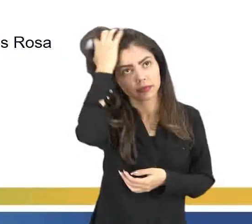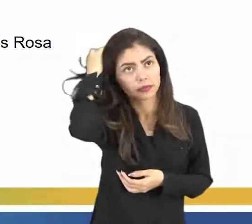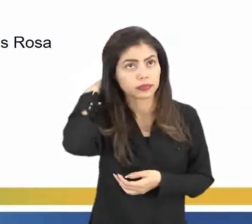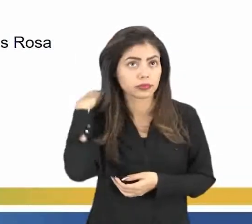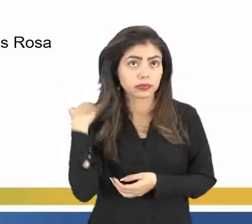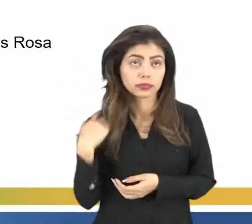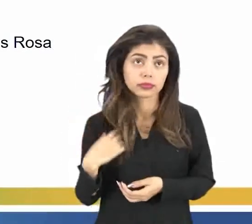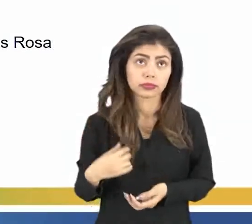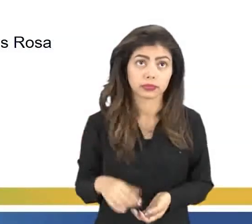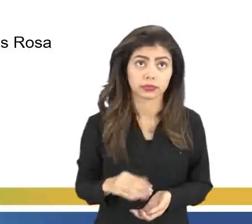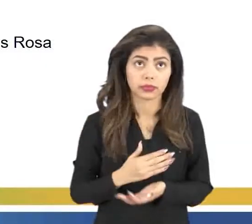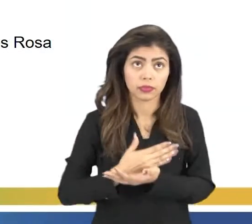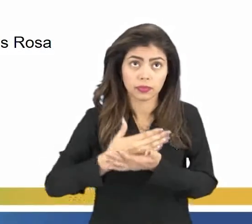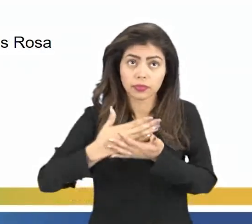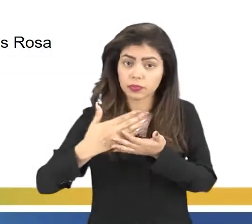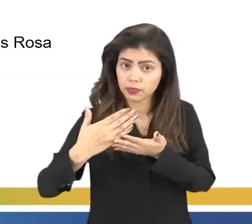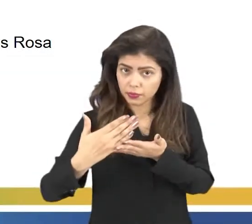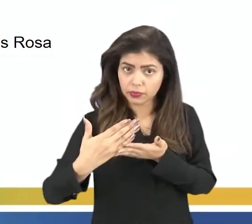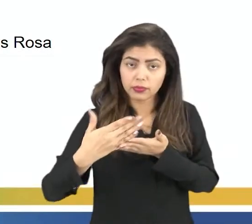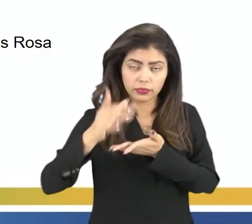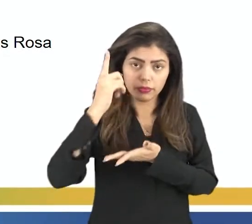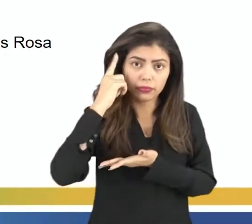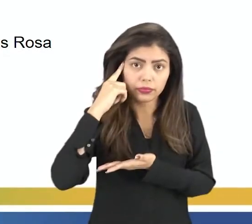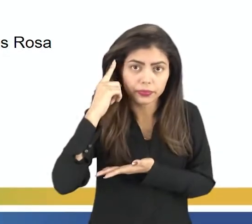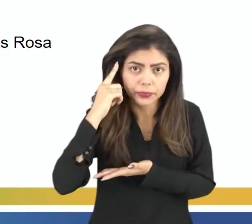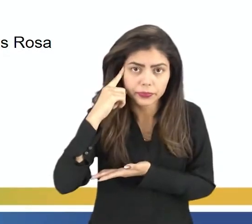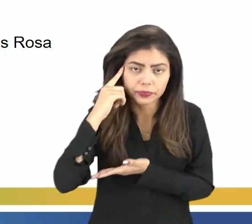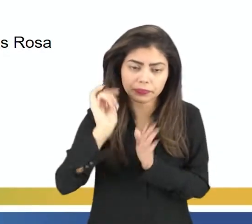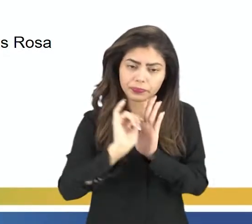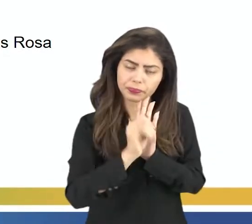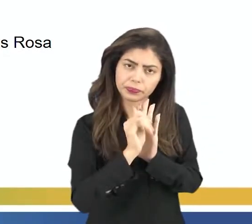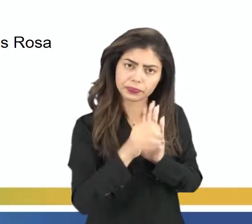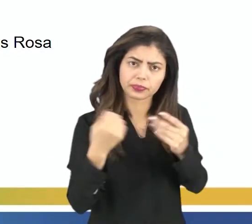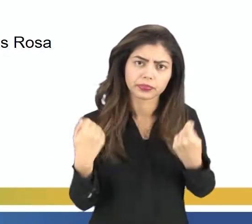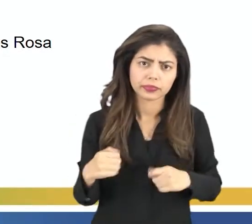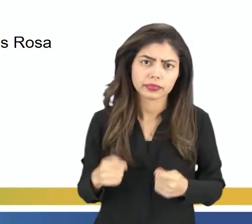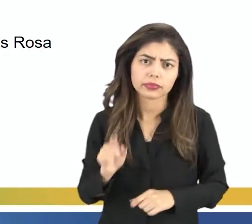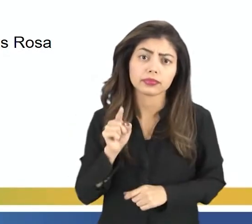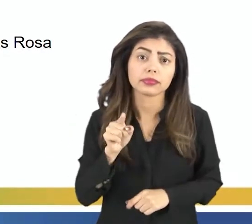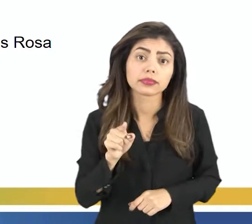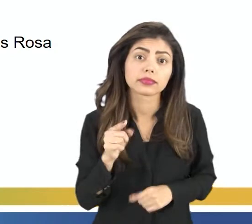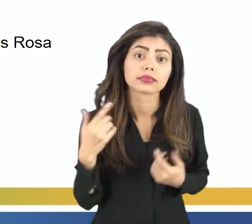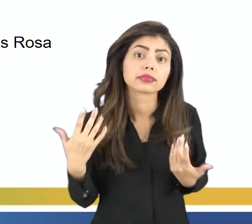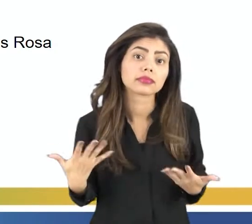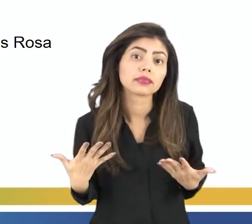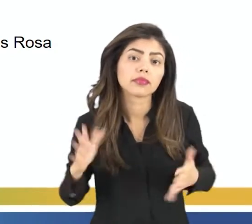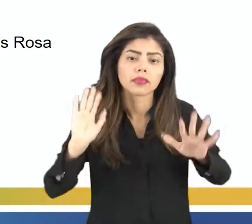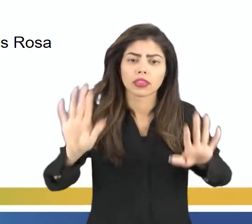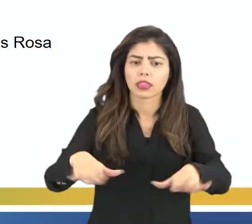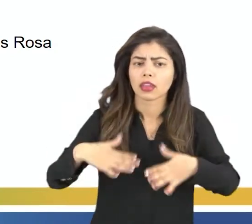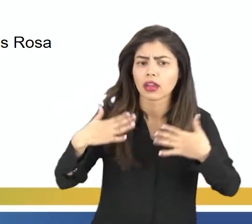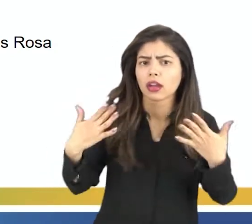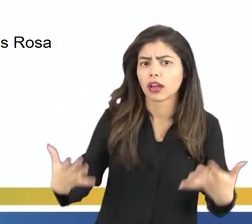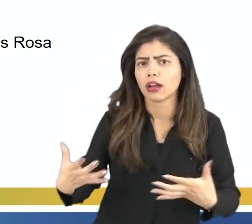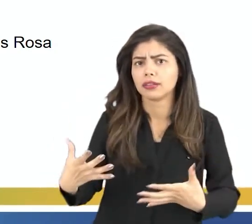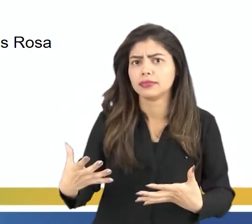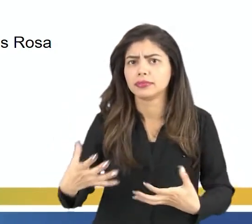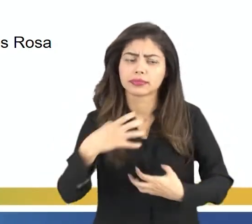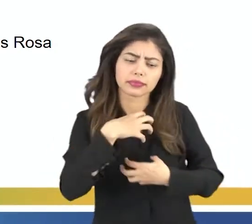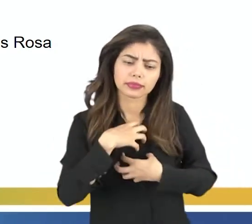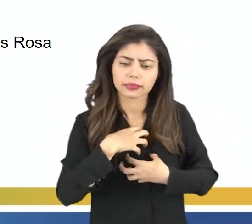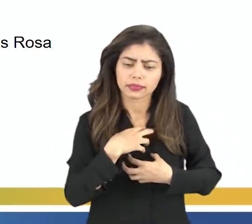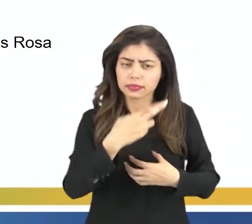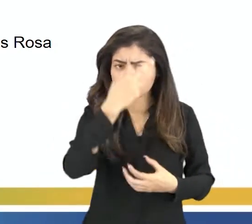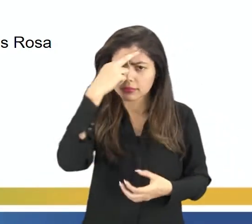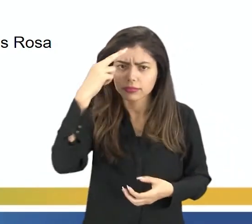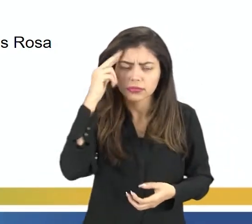lá. Para a gente começar, para a gente pensar no conto, a gente precisa pensar qual o ritmo da nossa história. Nós vamos querer